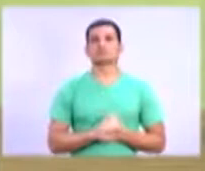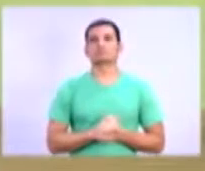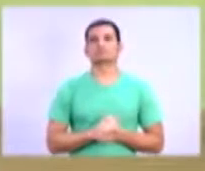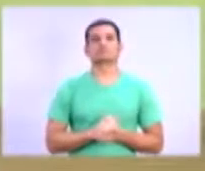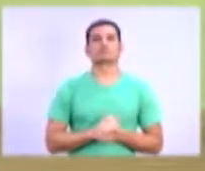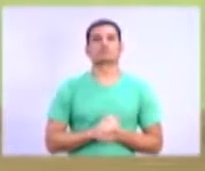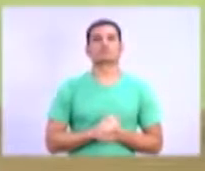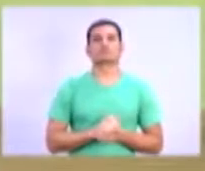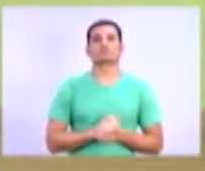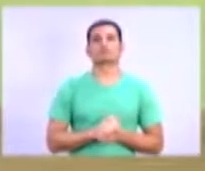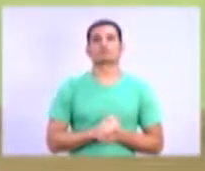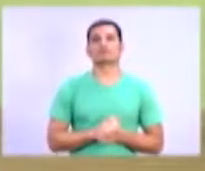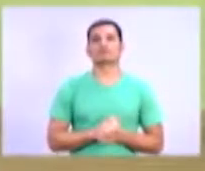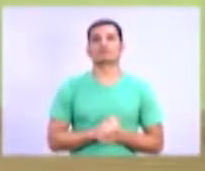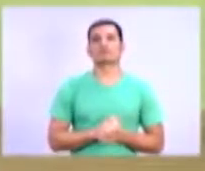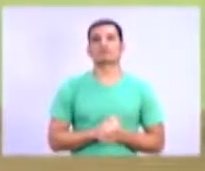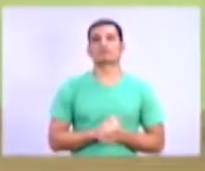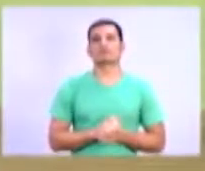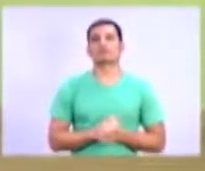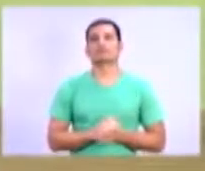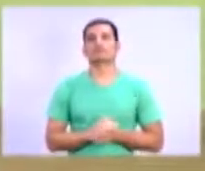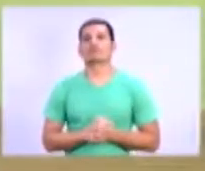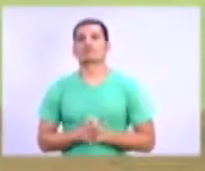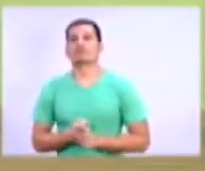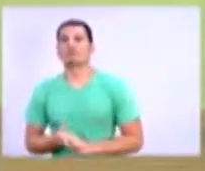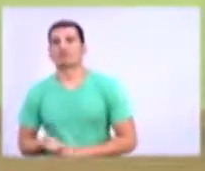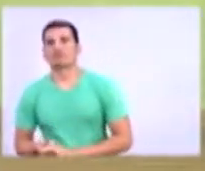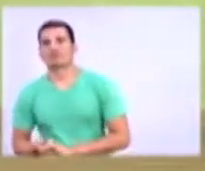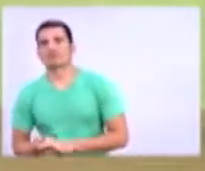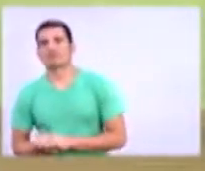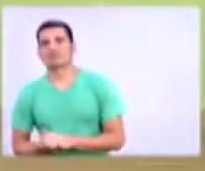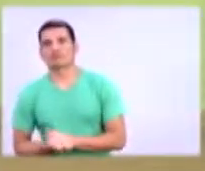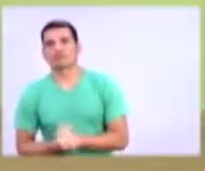Socializar com a turma as respostas encontradas.